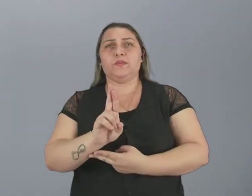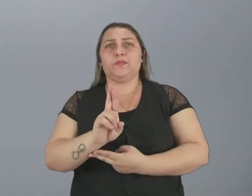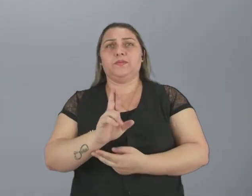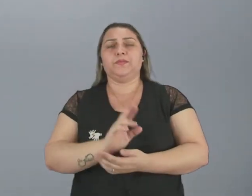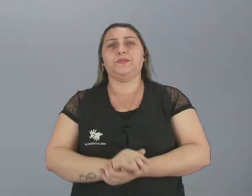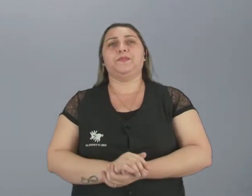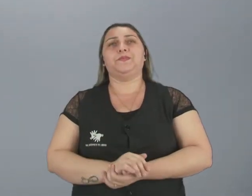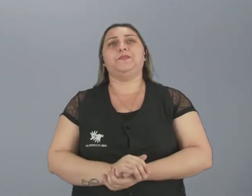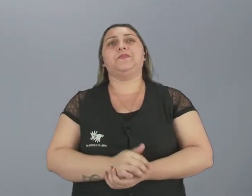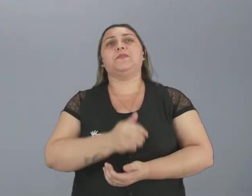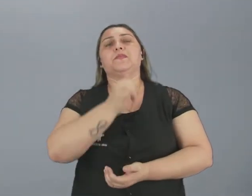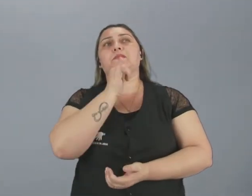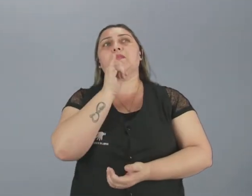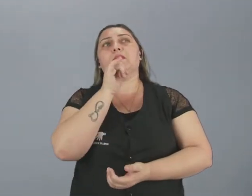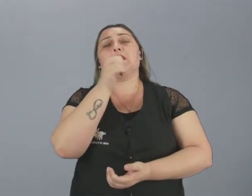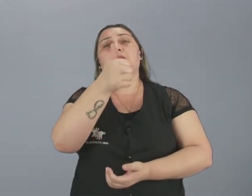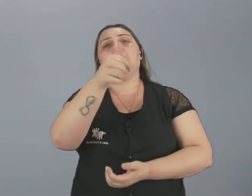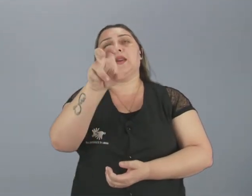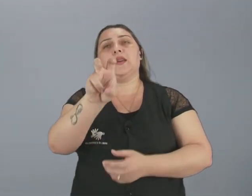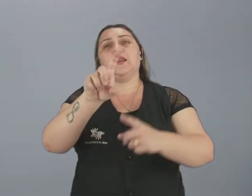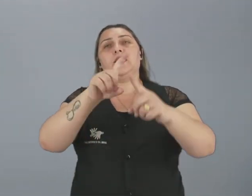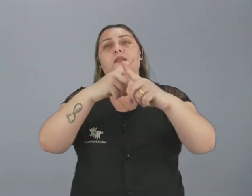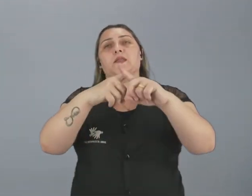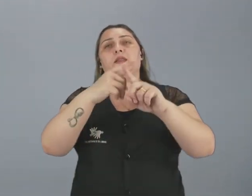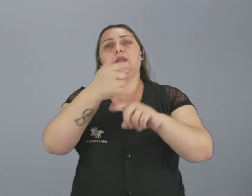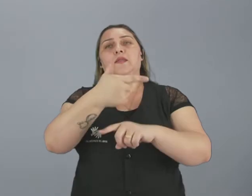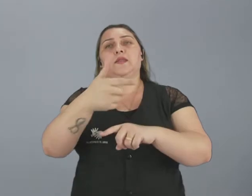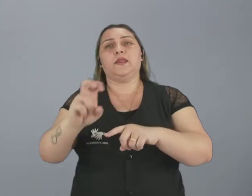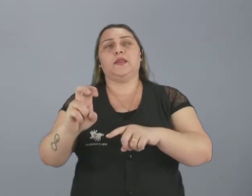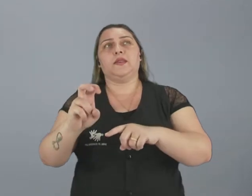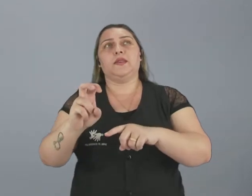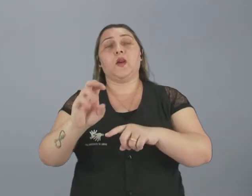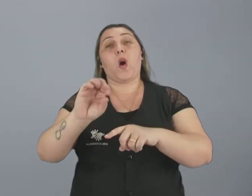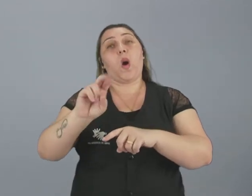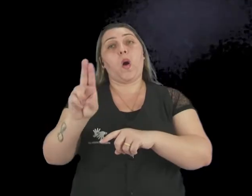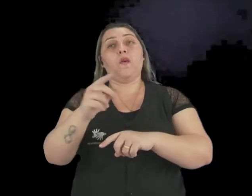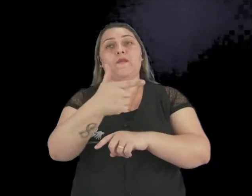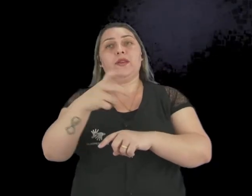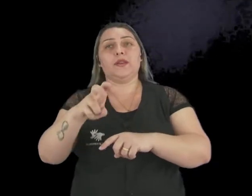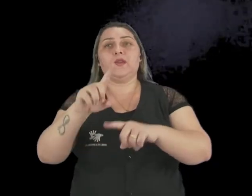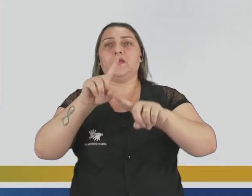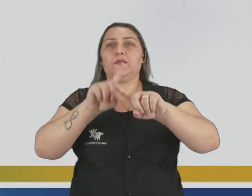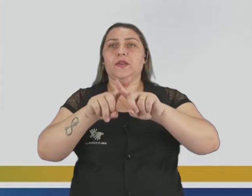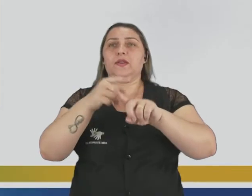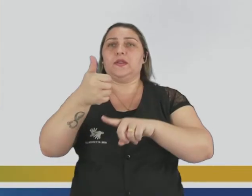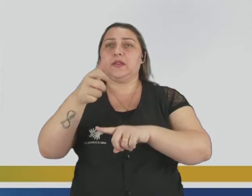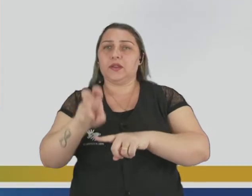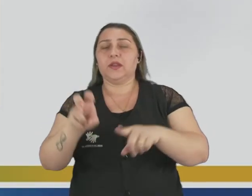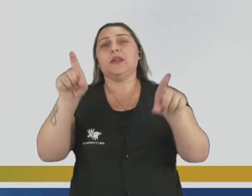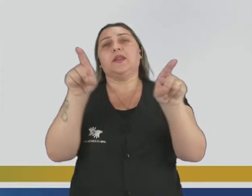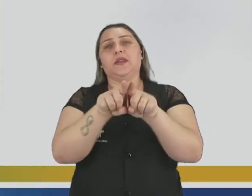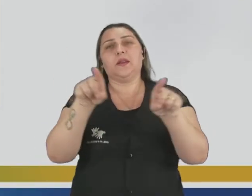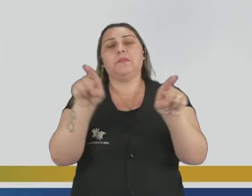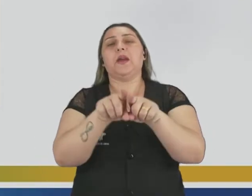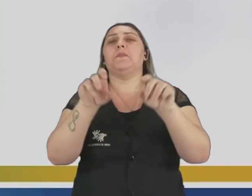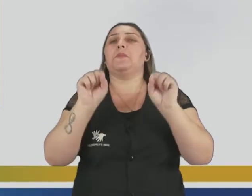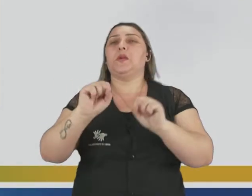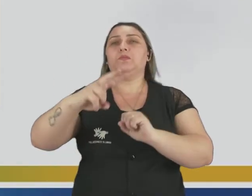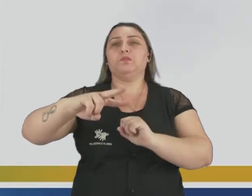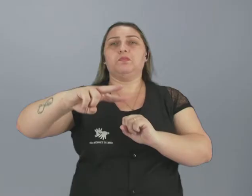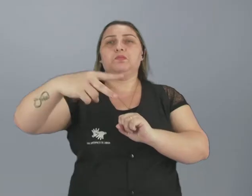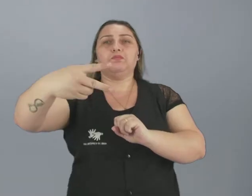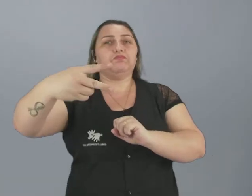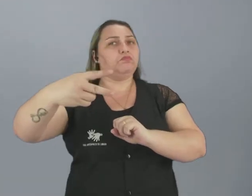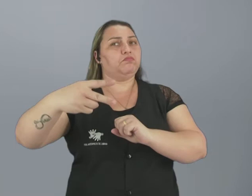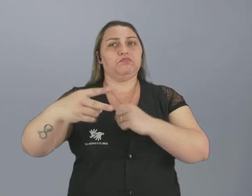Por exemplo, aqui, 15 vezes 25 ou 25 vezes 15. Também pode ser colocado